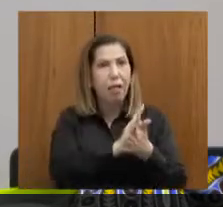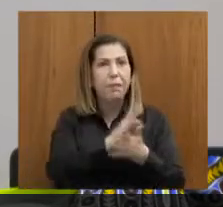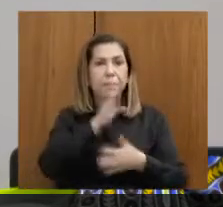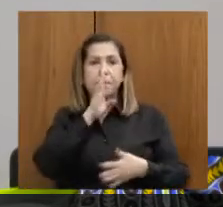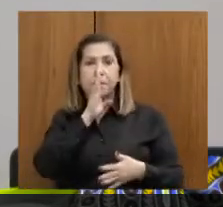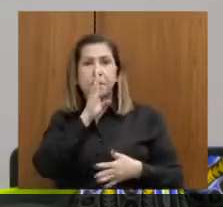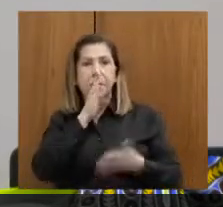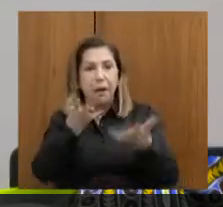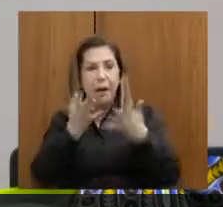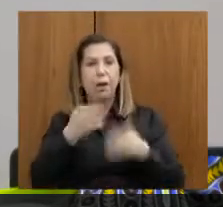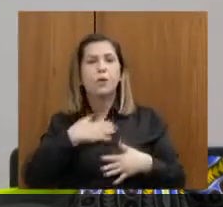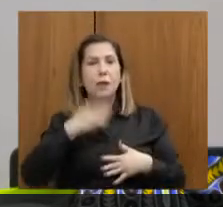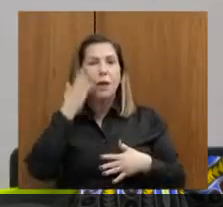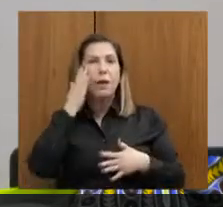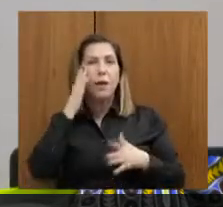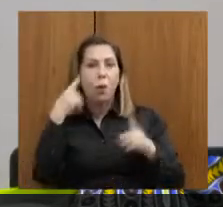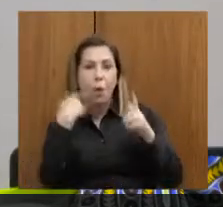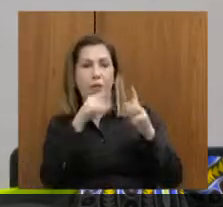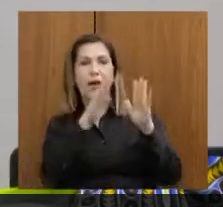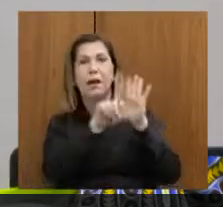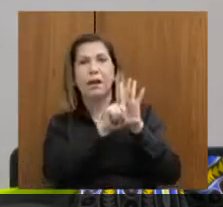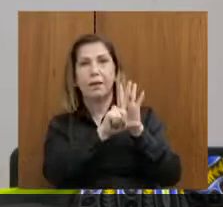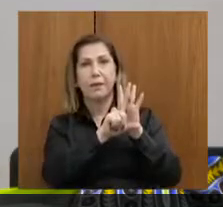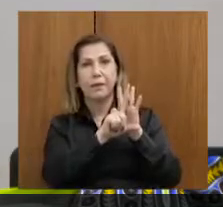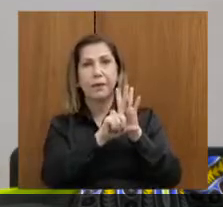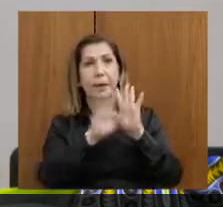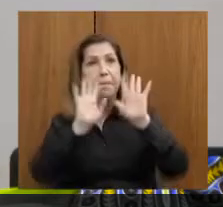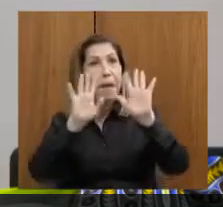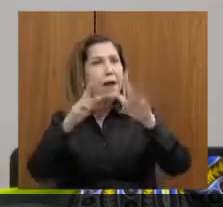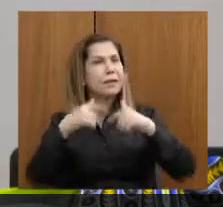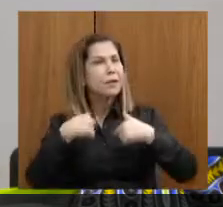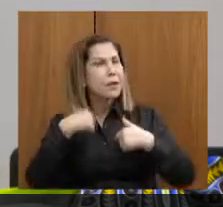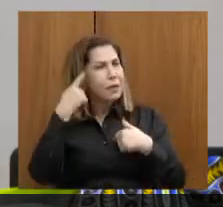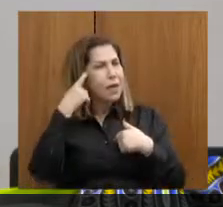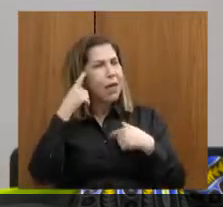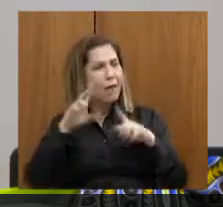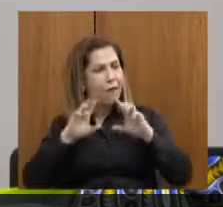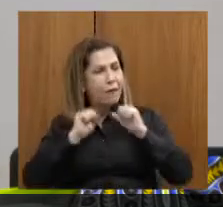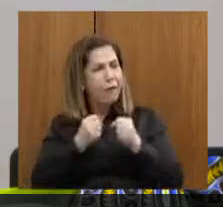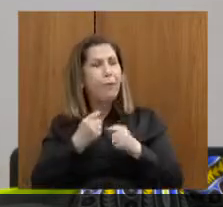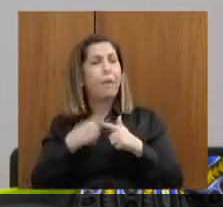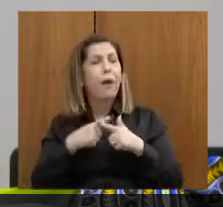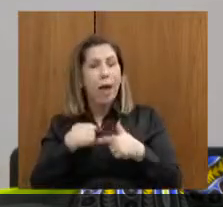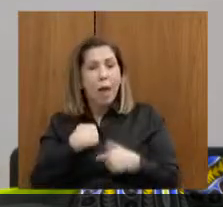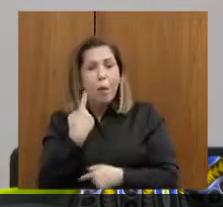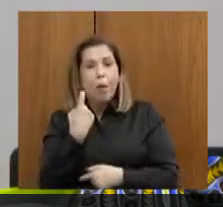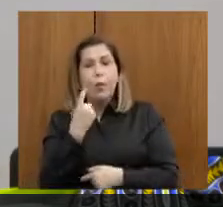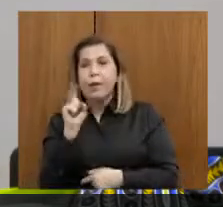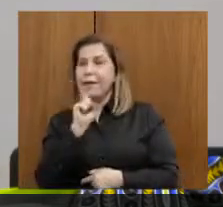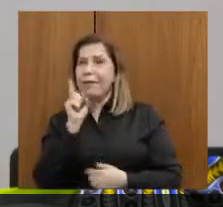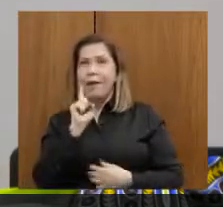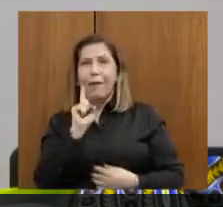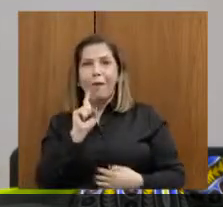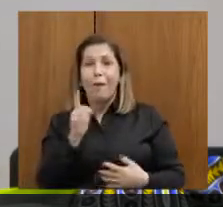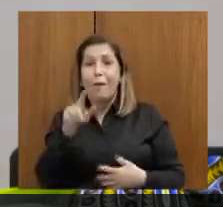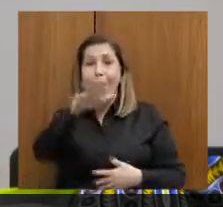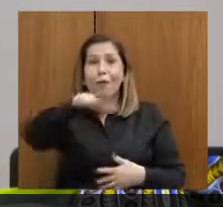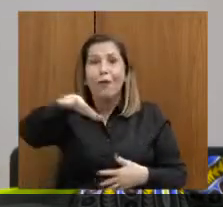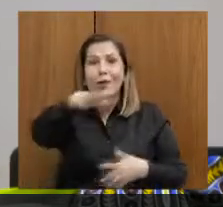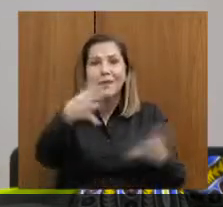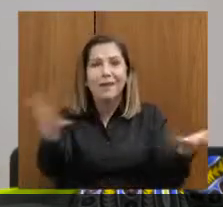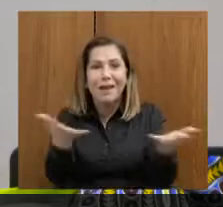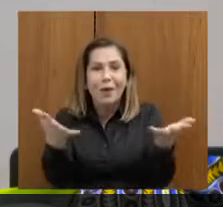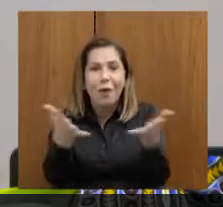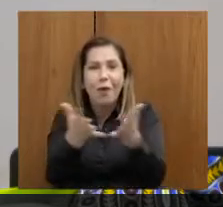silenciar mas eu tenho força porque eu sei que eu não estou só e a presença de vocês nessa casa